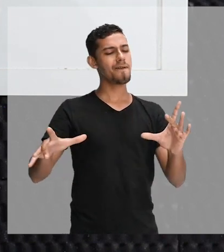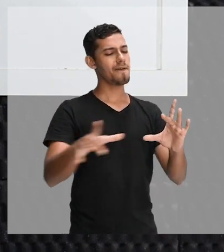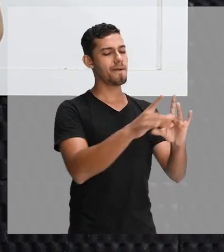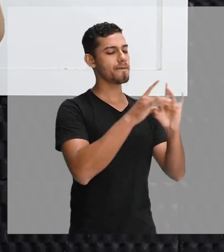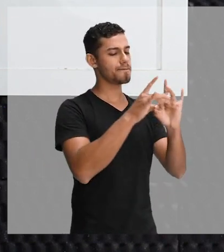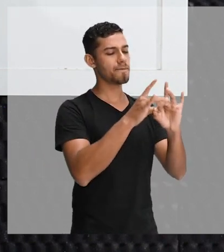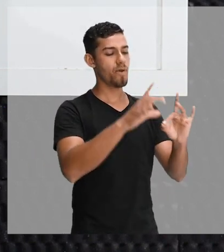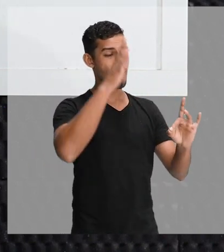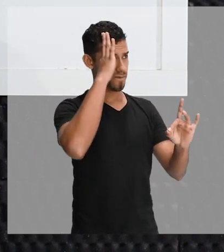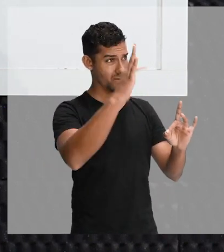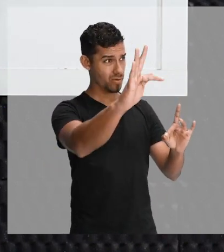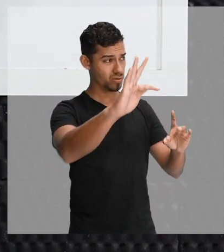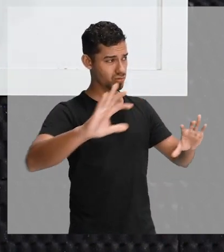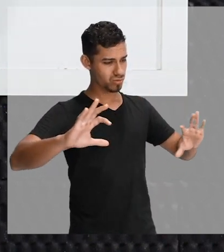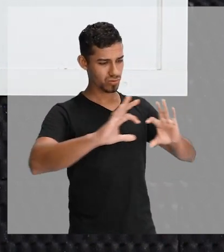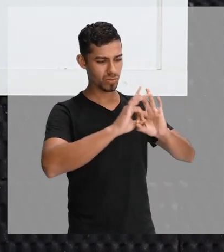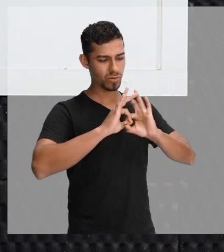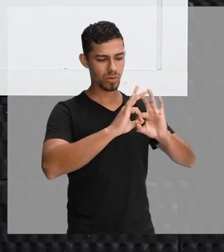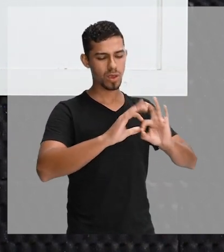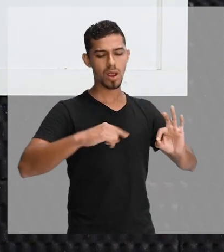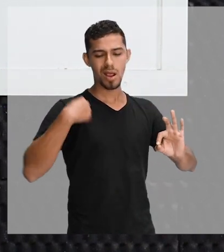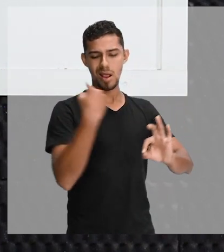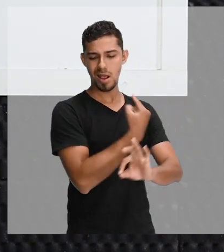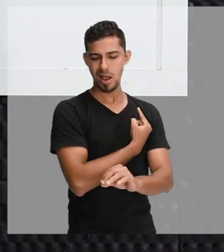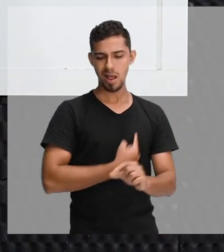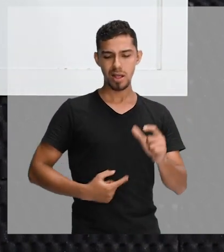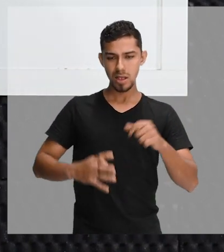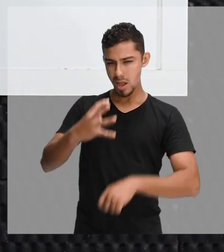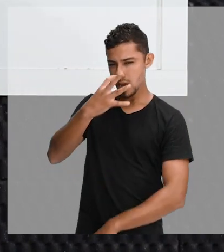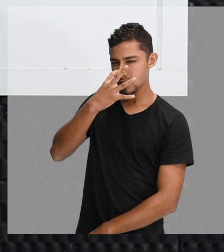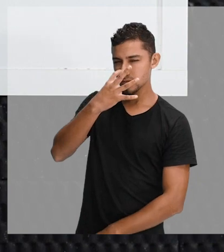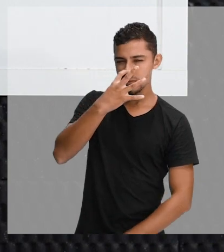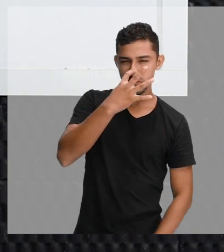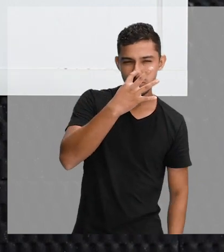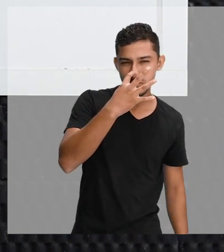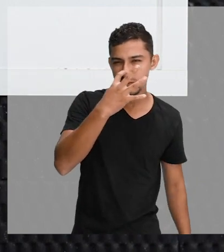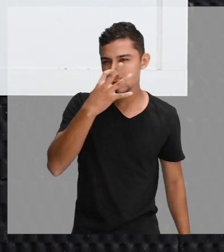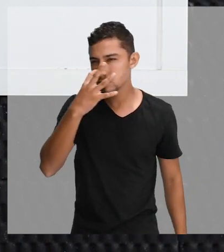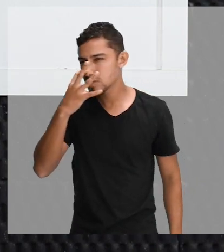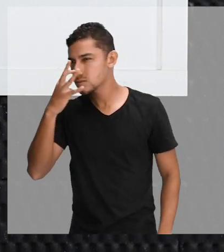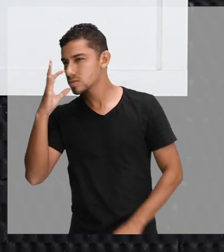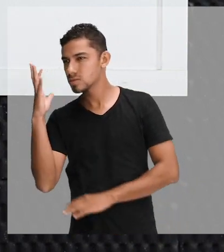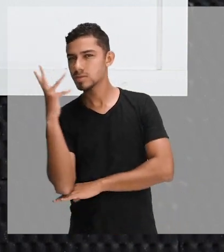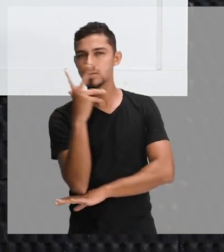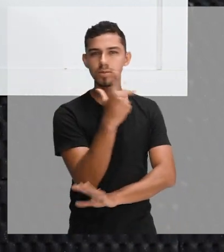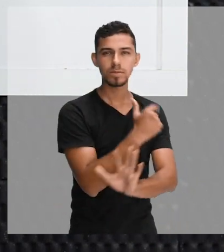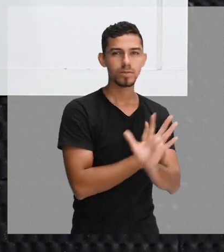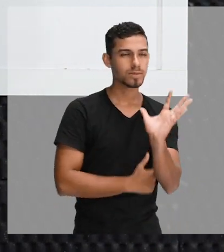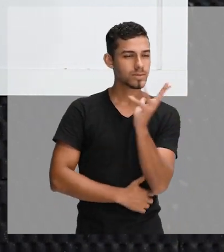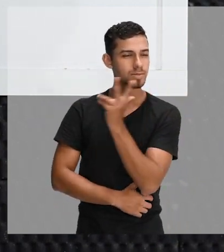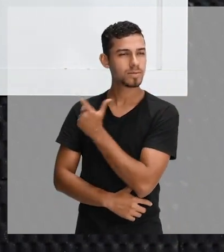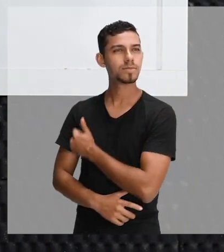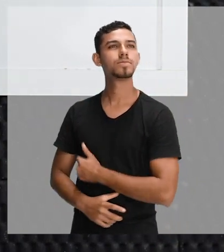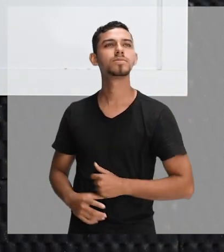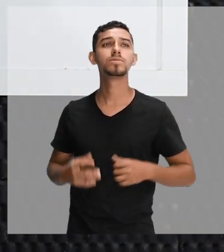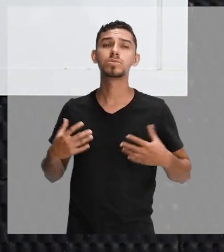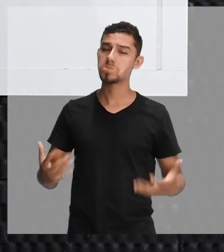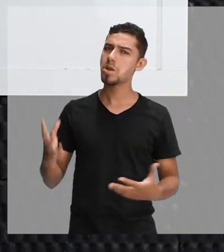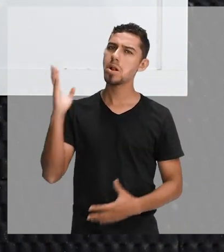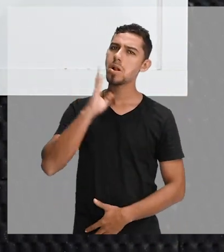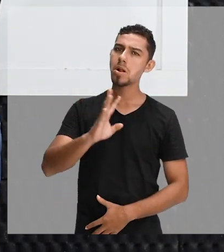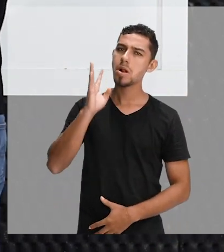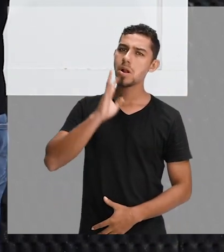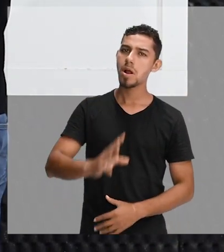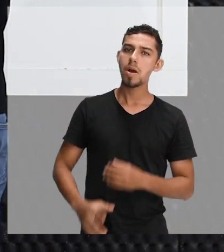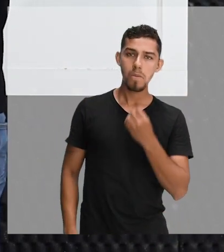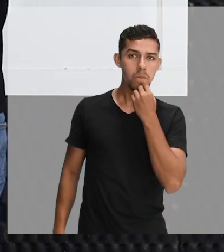a Francis Bacon, nós temos ali a observação da natureza. Olha que coisa bacana. Olha aqui, ó. Aqui nós